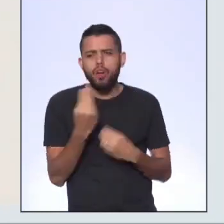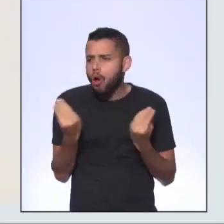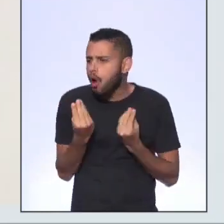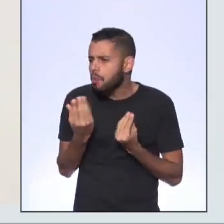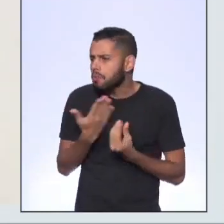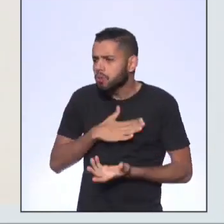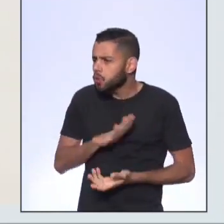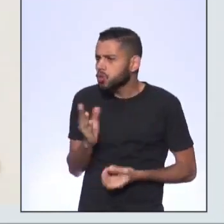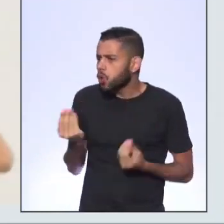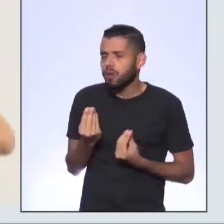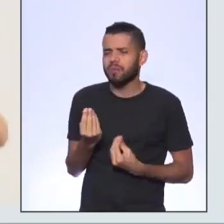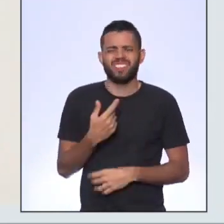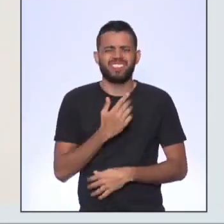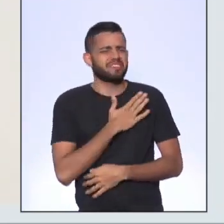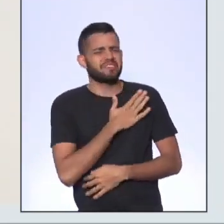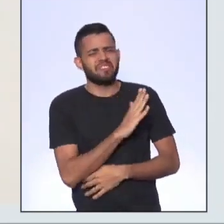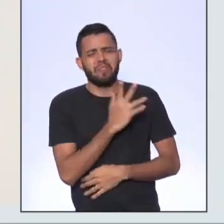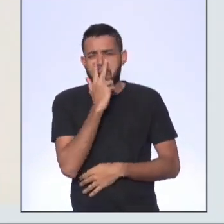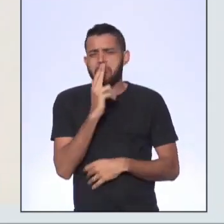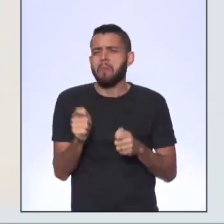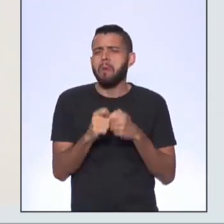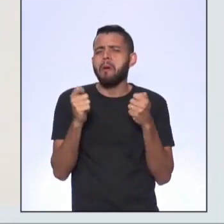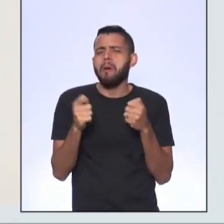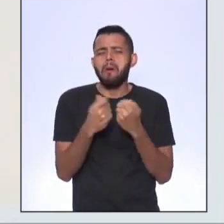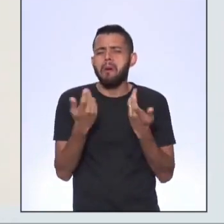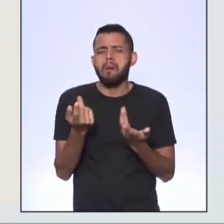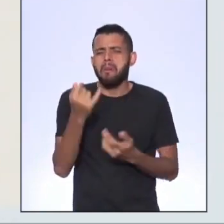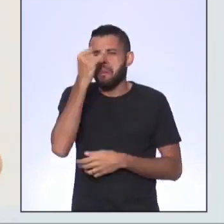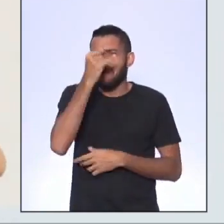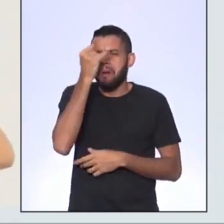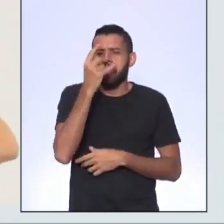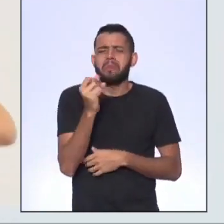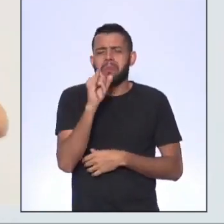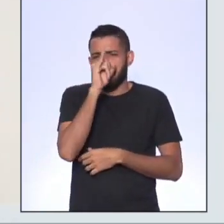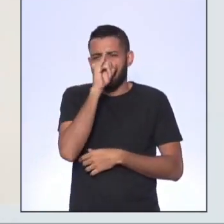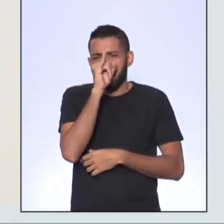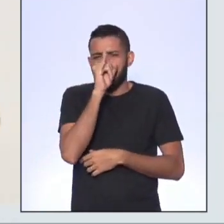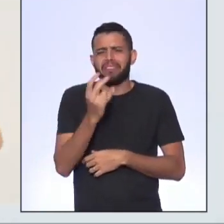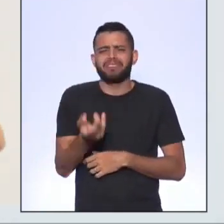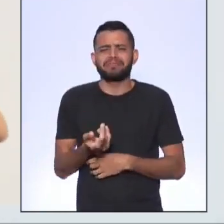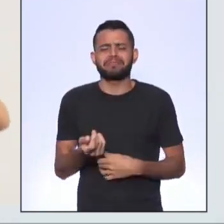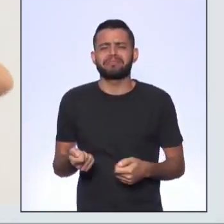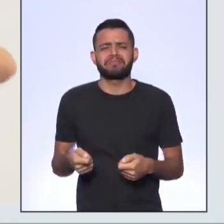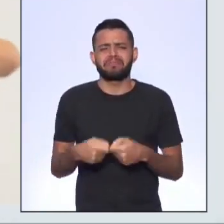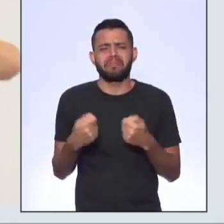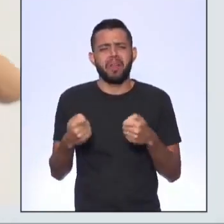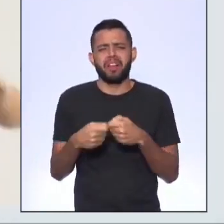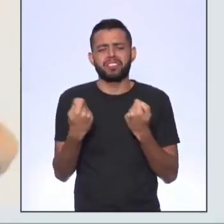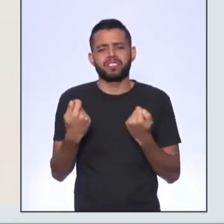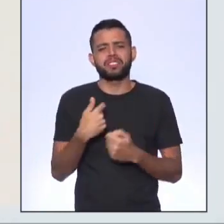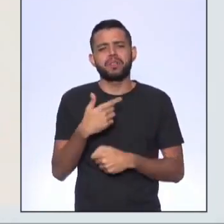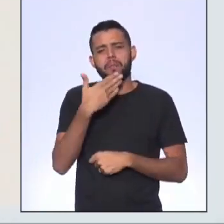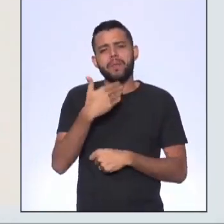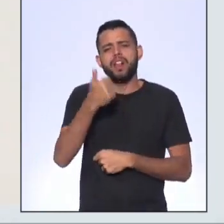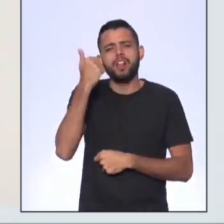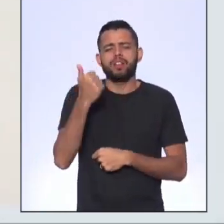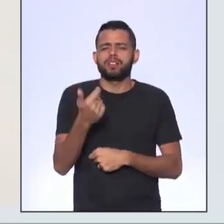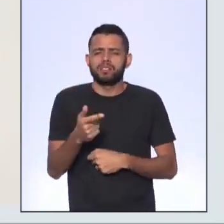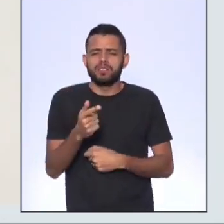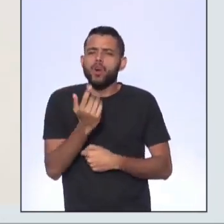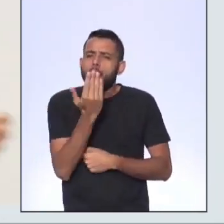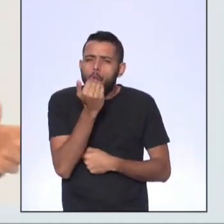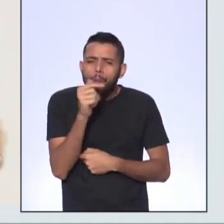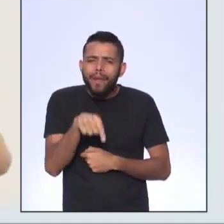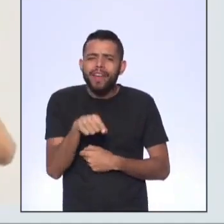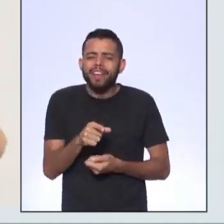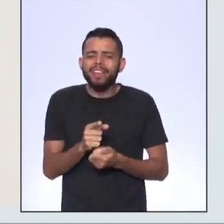Ah, não gostei, sabe? Achei meio bobão, aquele porquinho lá. Eu preferia ele em forma de toicinho. Que é isso,